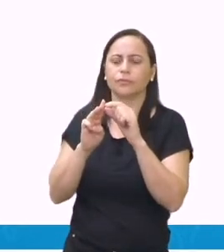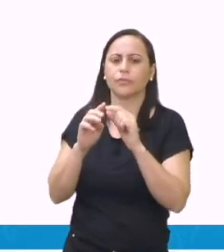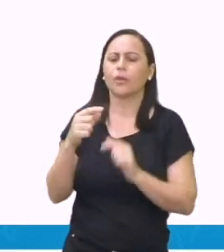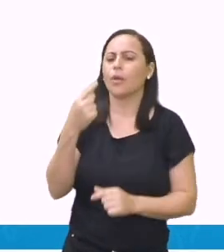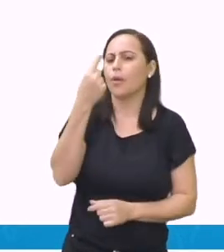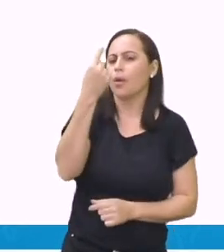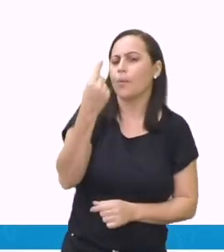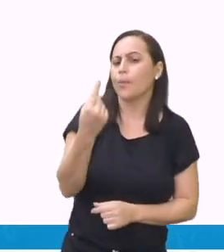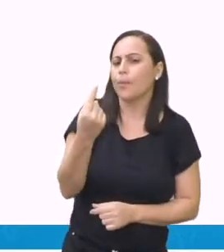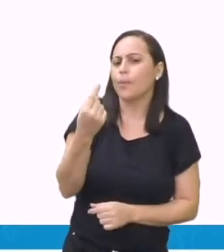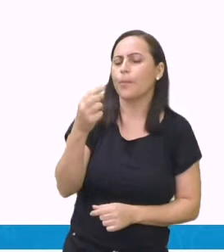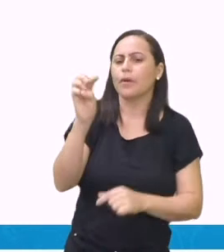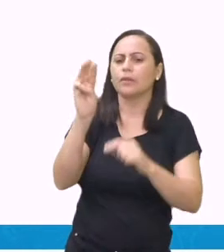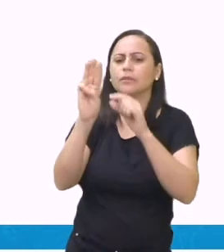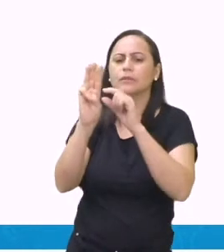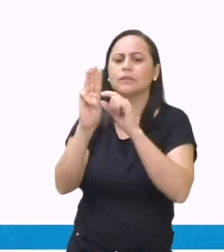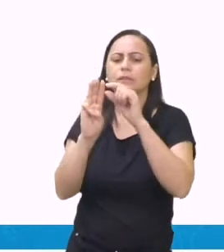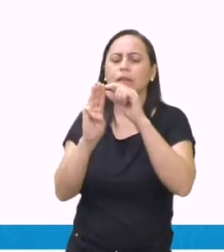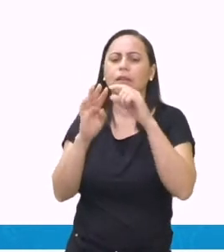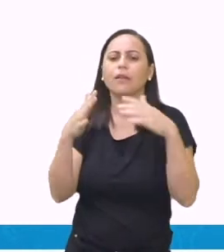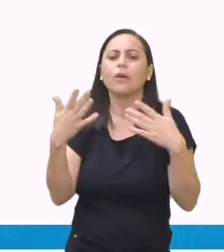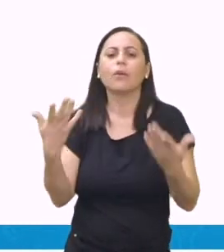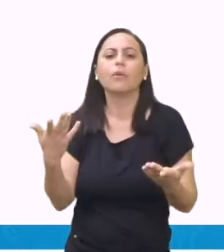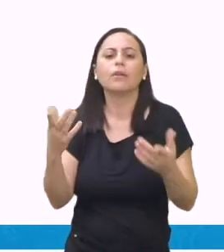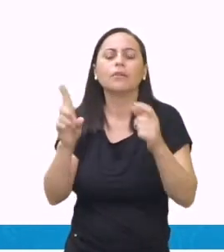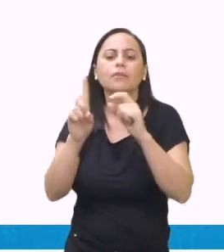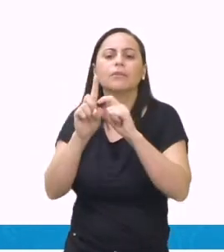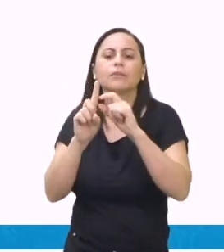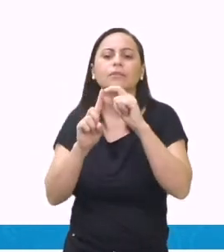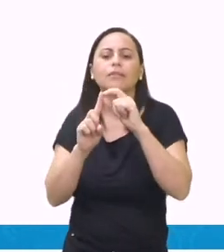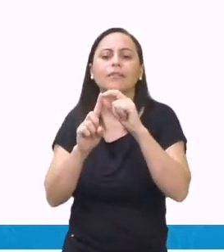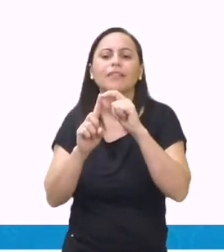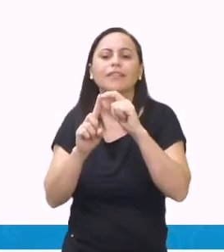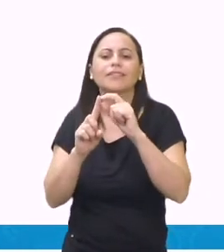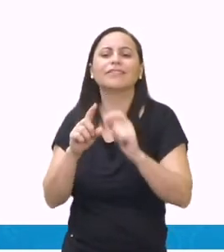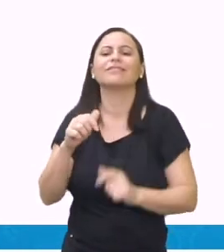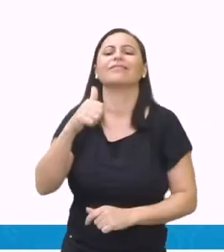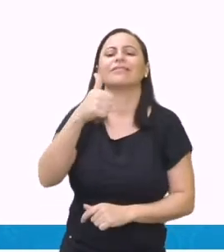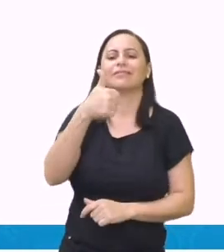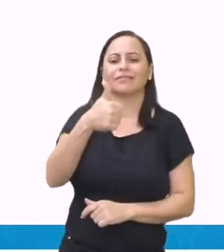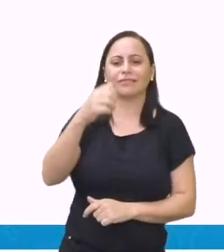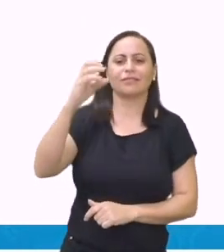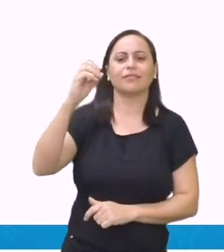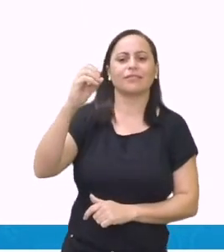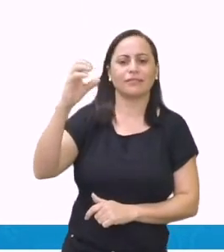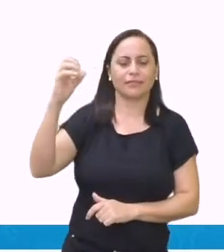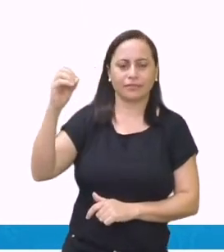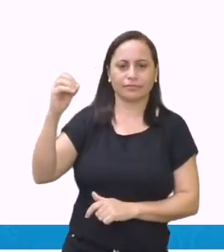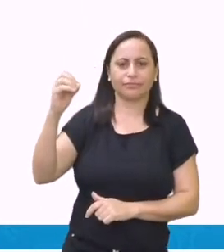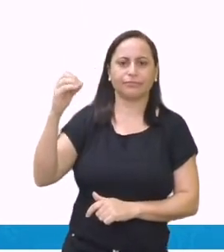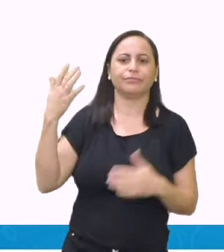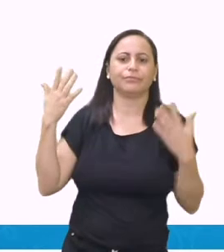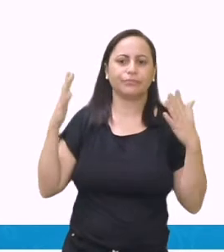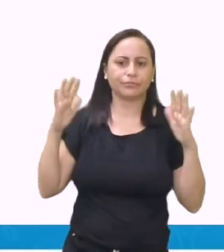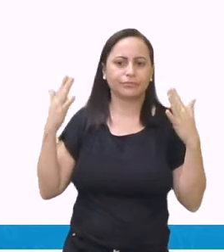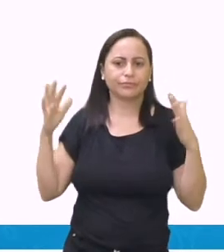uma centena. Eu tenho quantas unidades mesmo? Isso aí, eu tenho 100